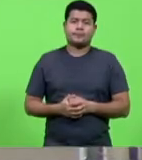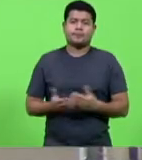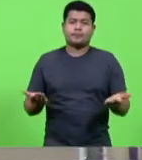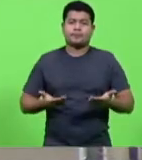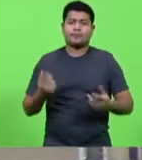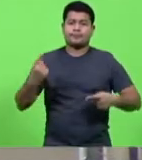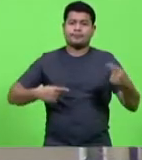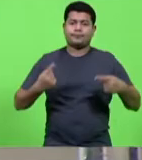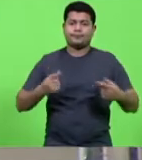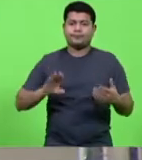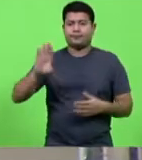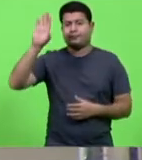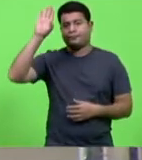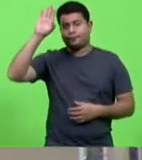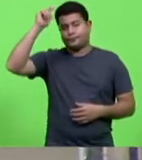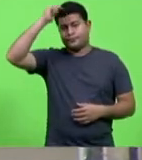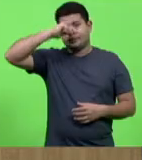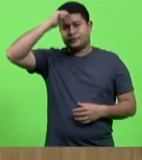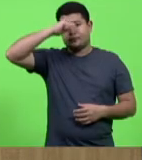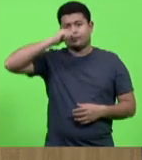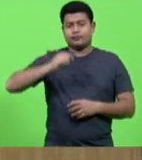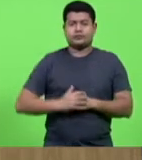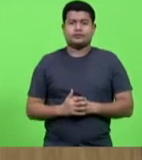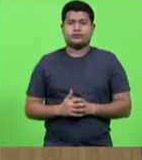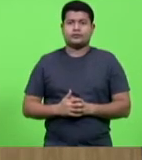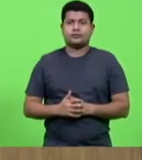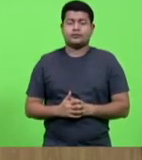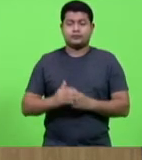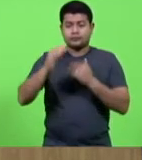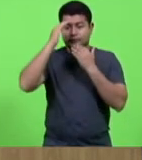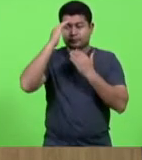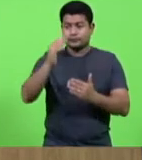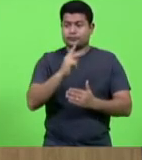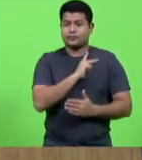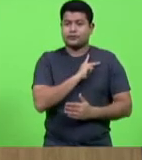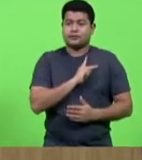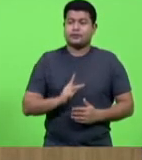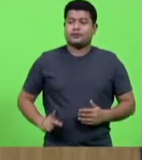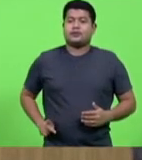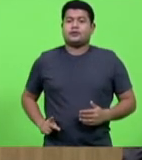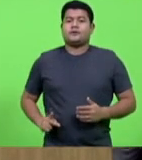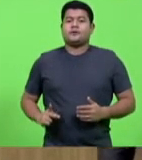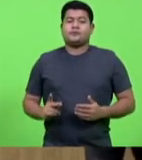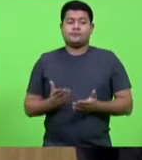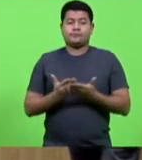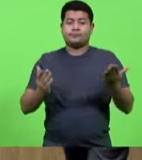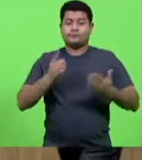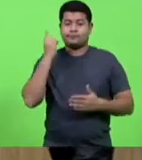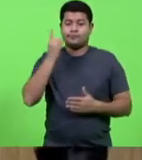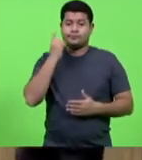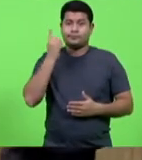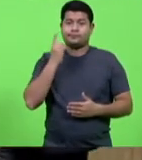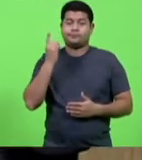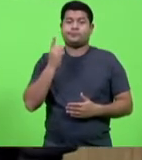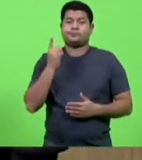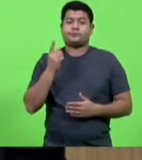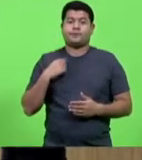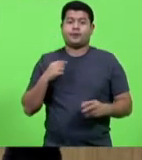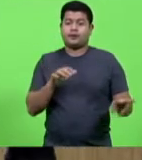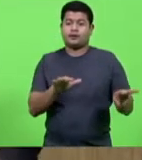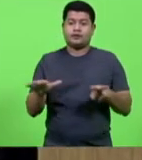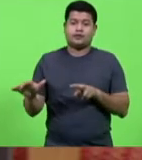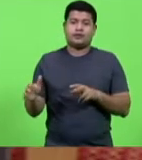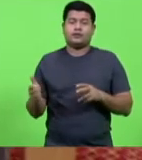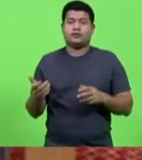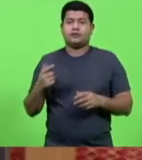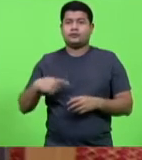com a palavra o deputado Maurício Scudillarc. Obrigado, senhor presidente, senhores deputados. Essa semana temos